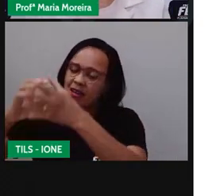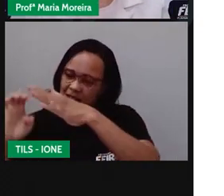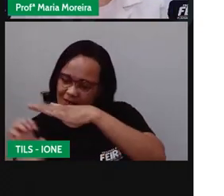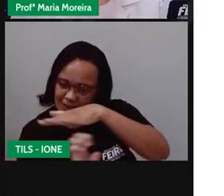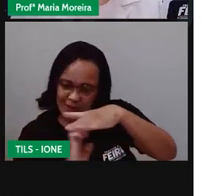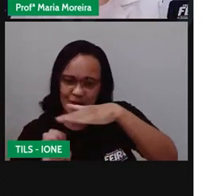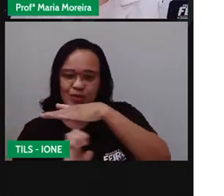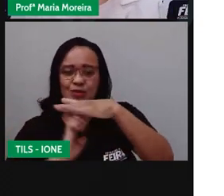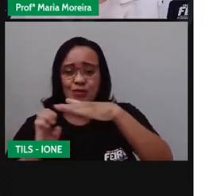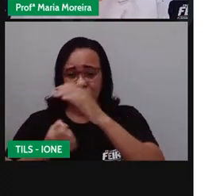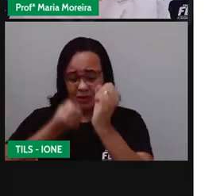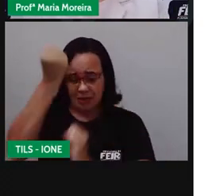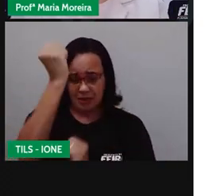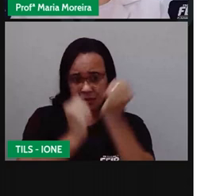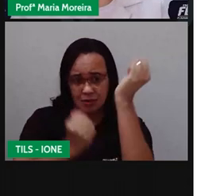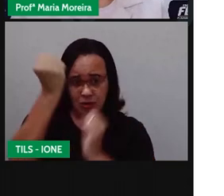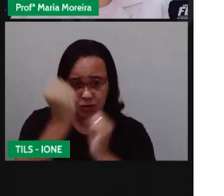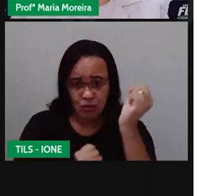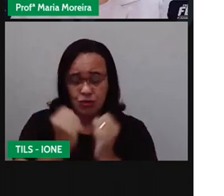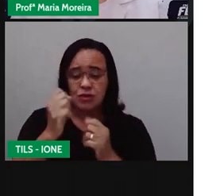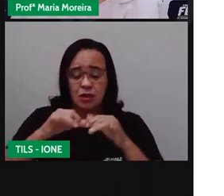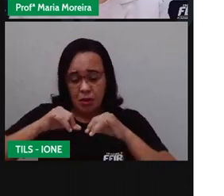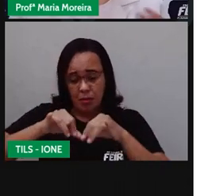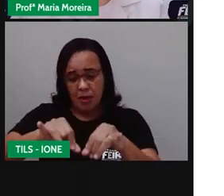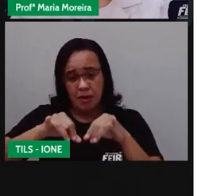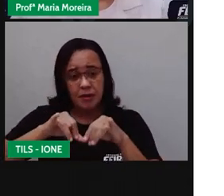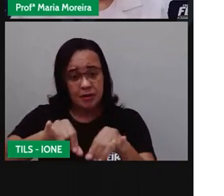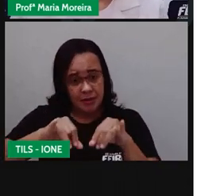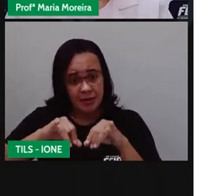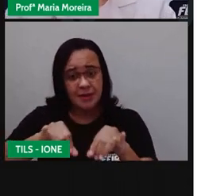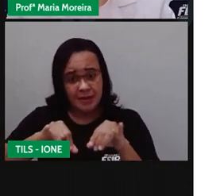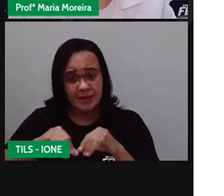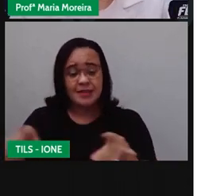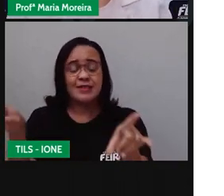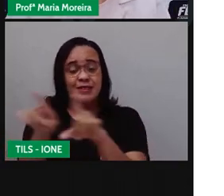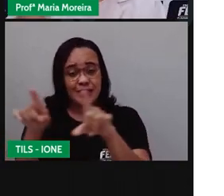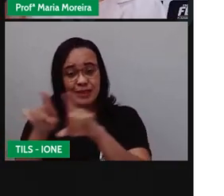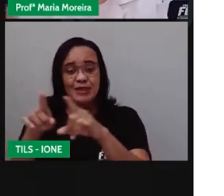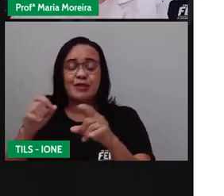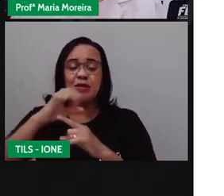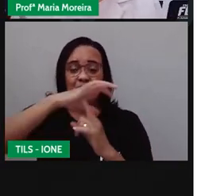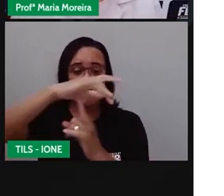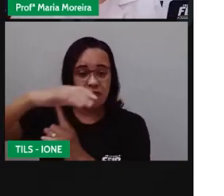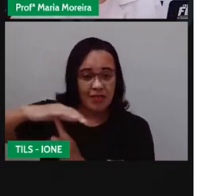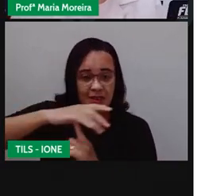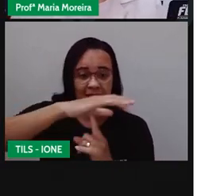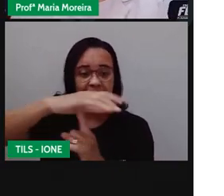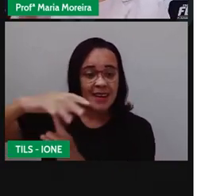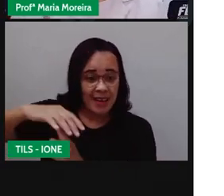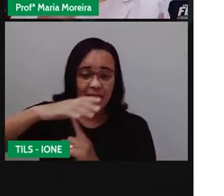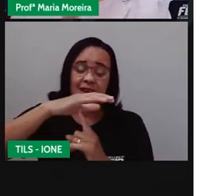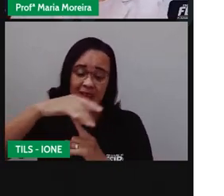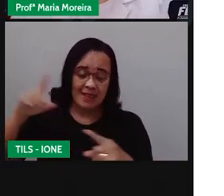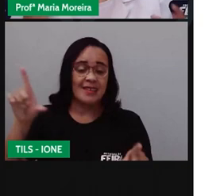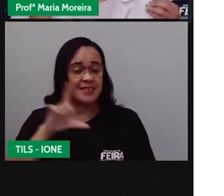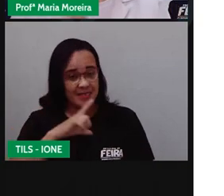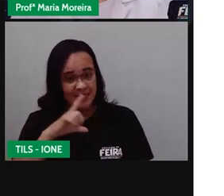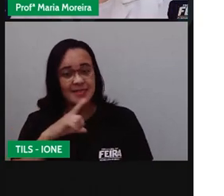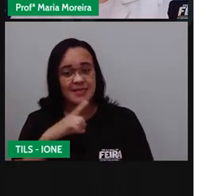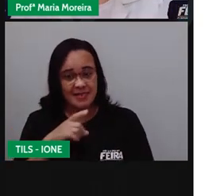mercadorias chegam ao supermercado, às quitandas, né, às bancas de verduras, de fruta, como as que tem ali na Marechal, e